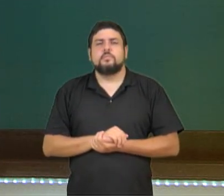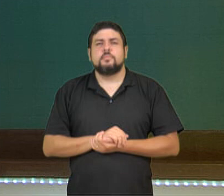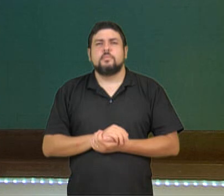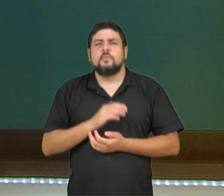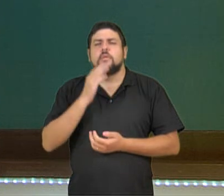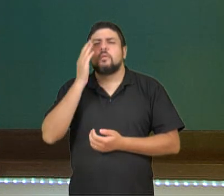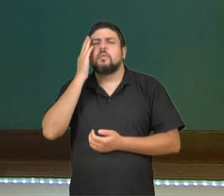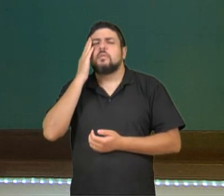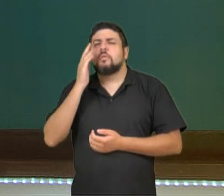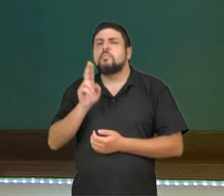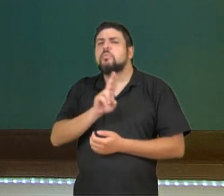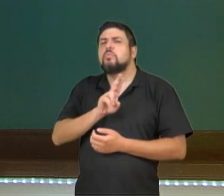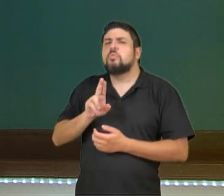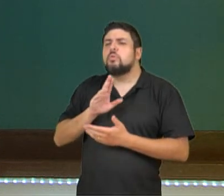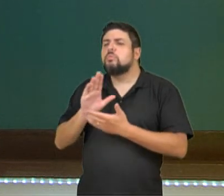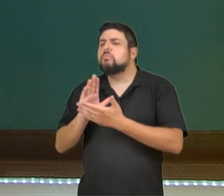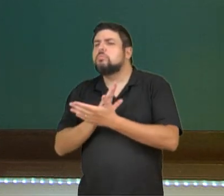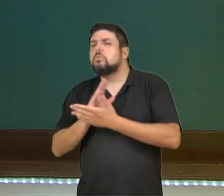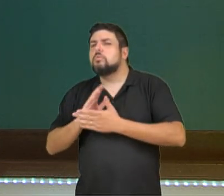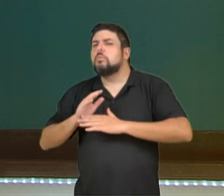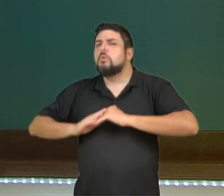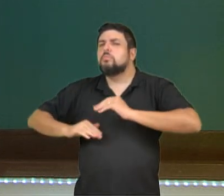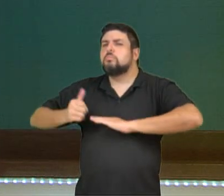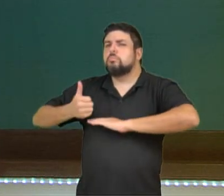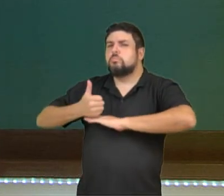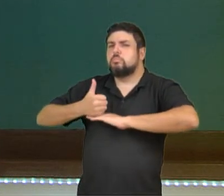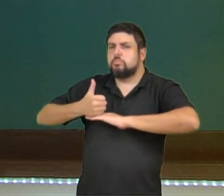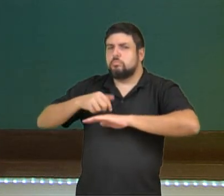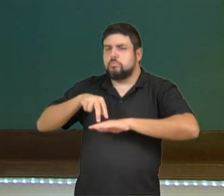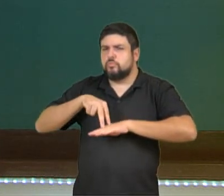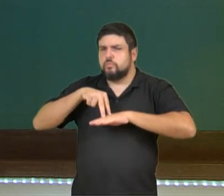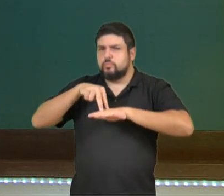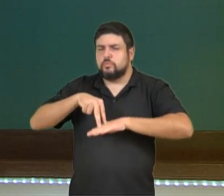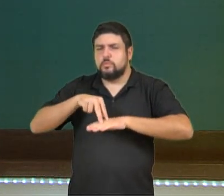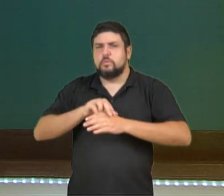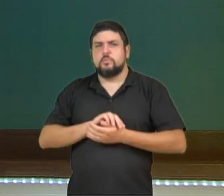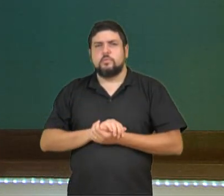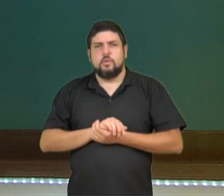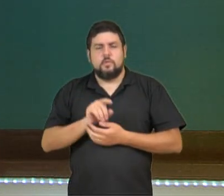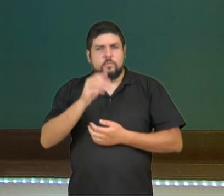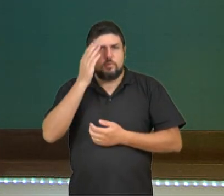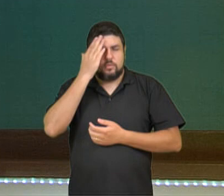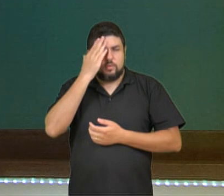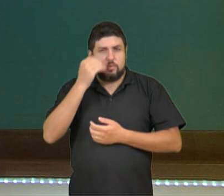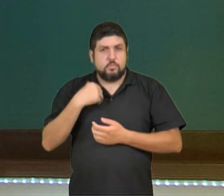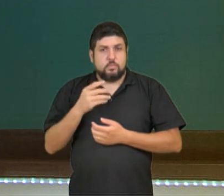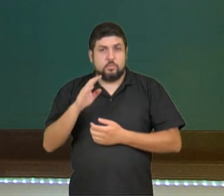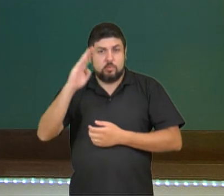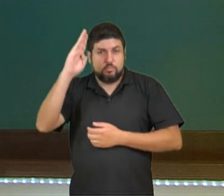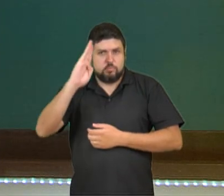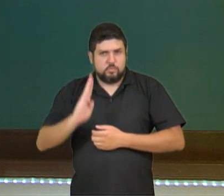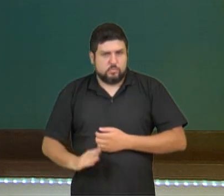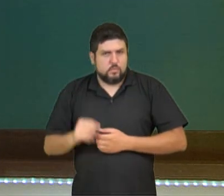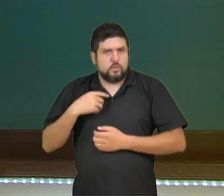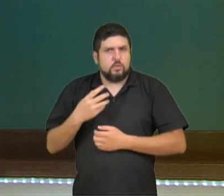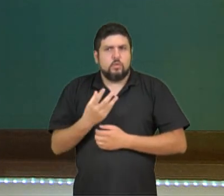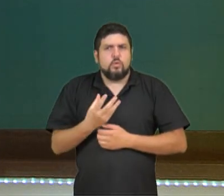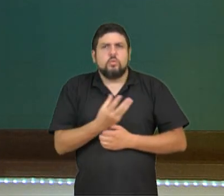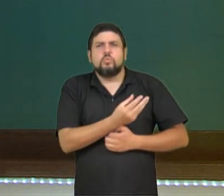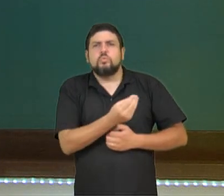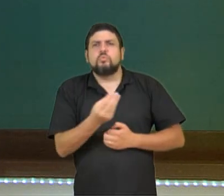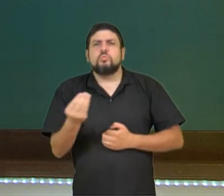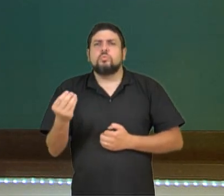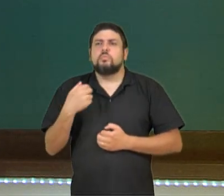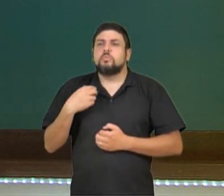algum surfista? Eu tenho certeza que vocês sabem que existem muitos brasileiros aqui que praticam surf. Nós temos